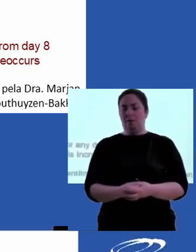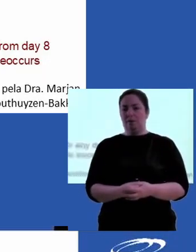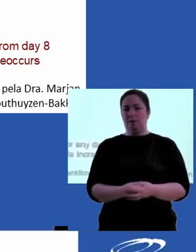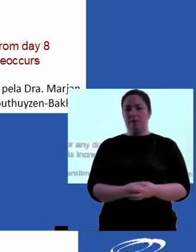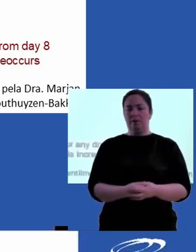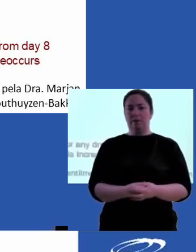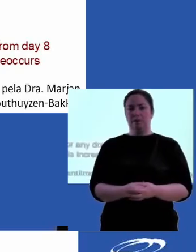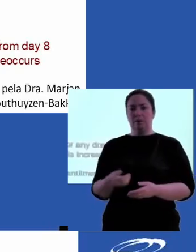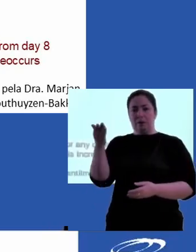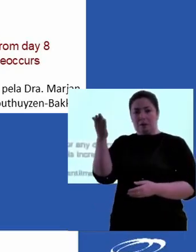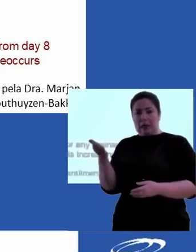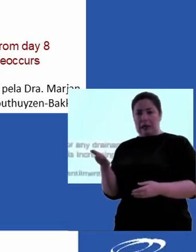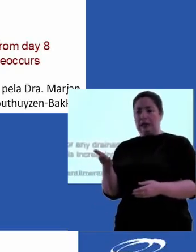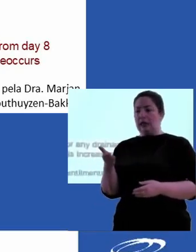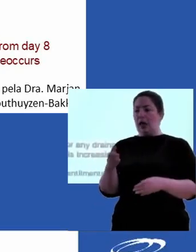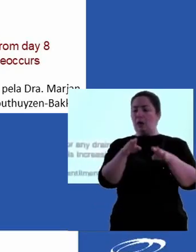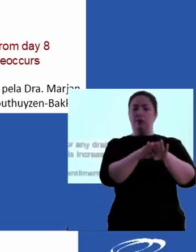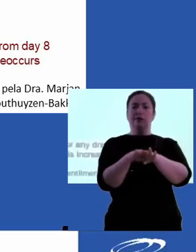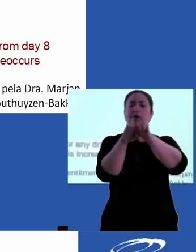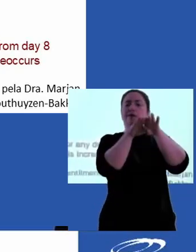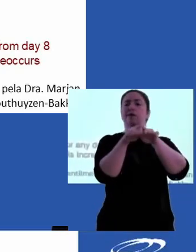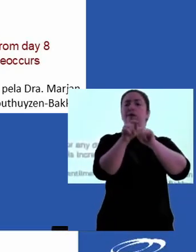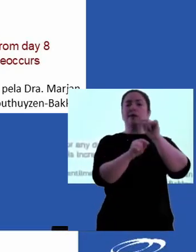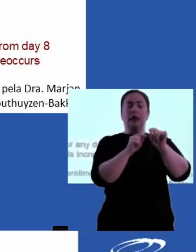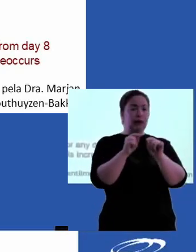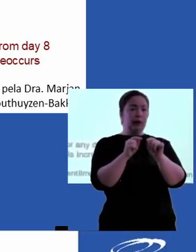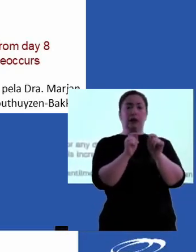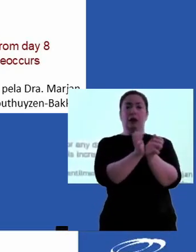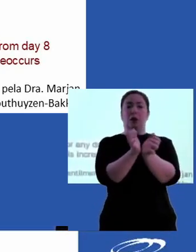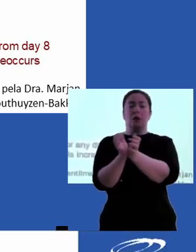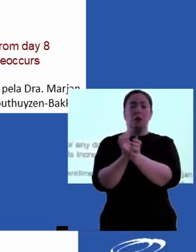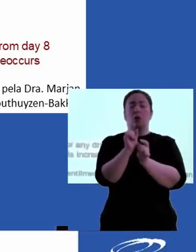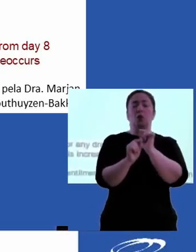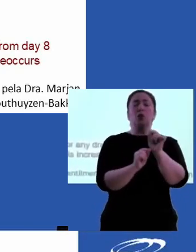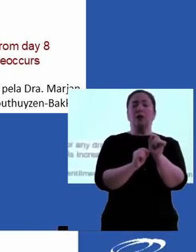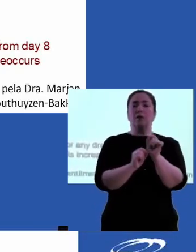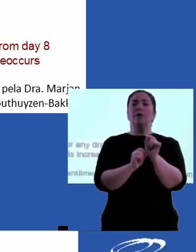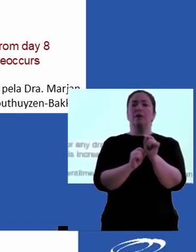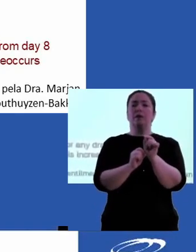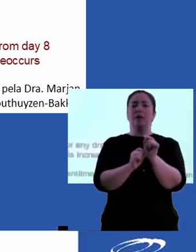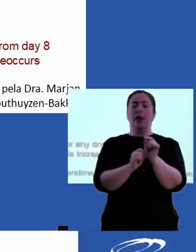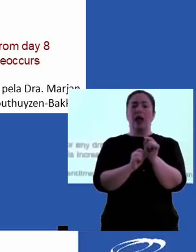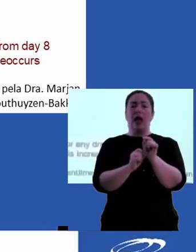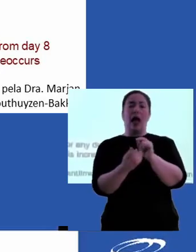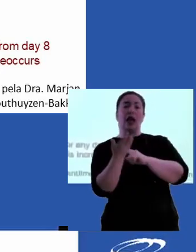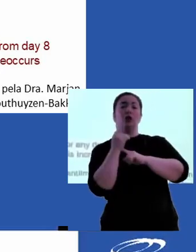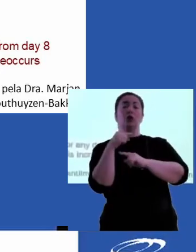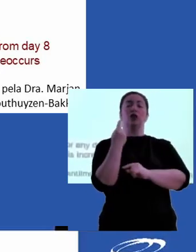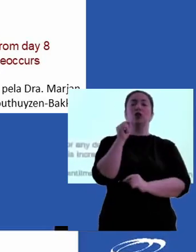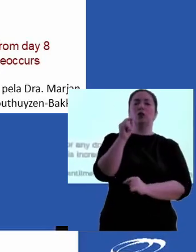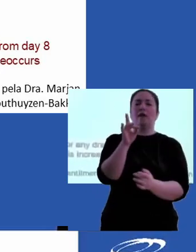Esse conjunto de critérios também prevê fluxogramas de diagnóstico para auxiliar no fluxo